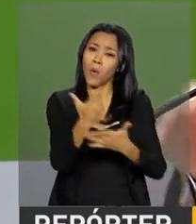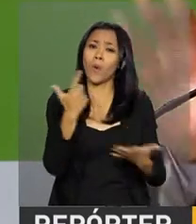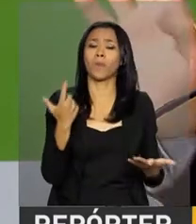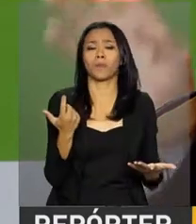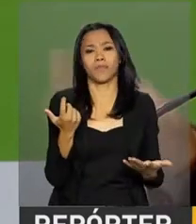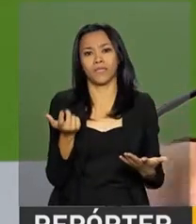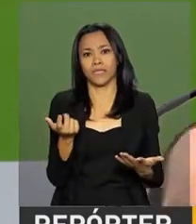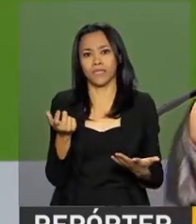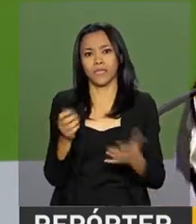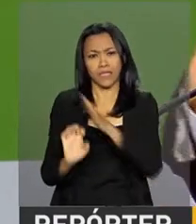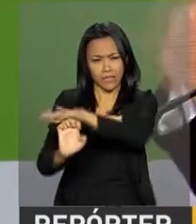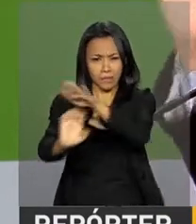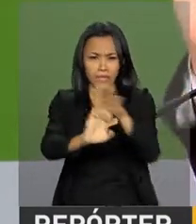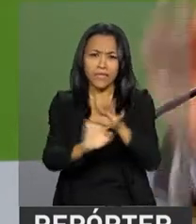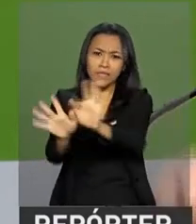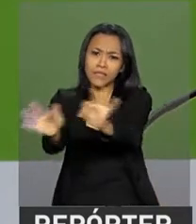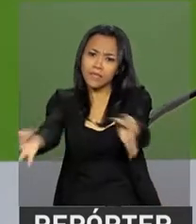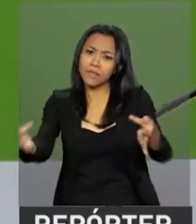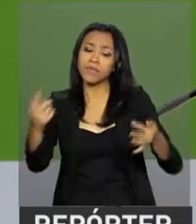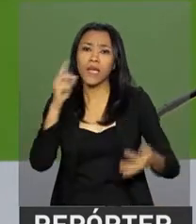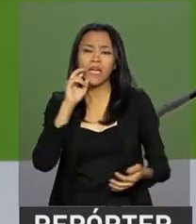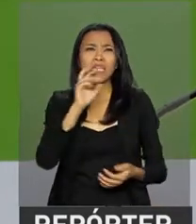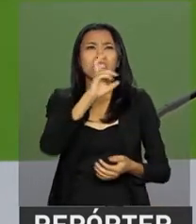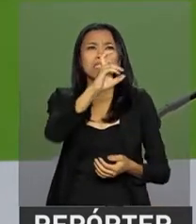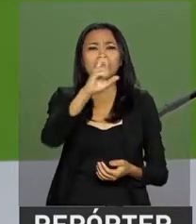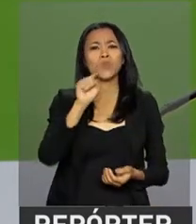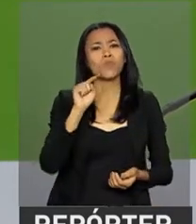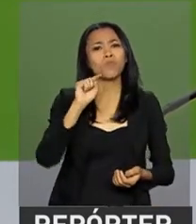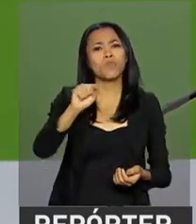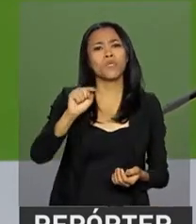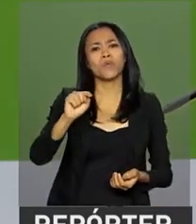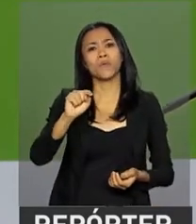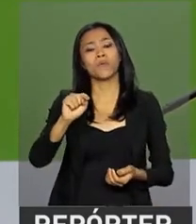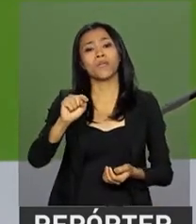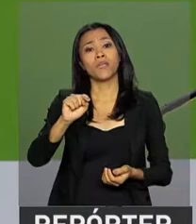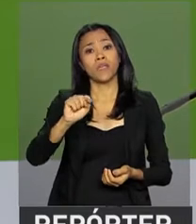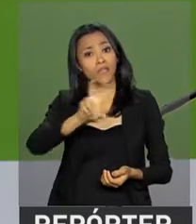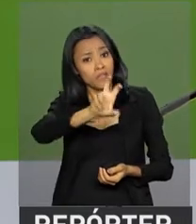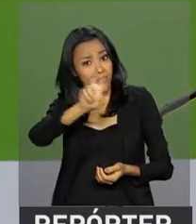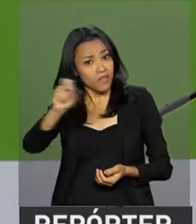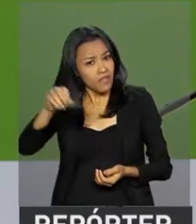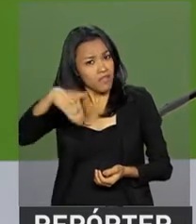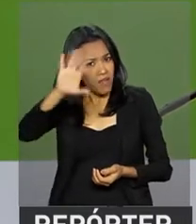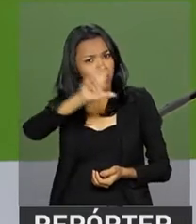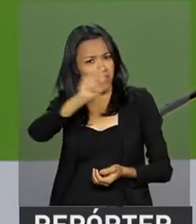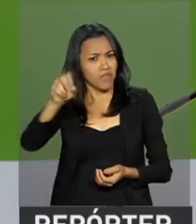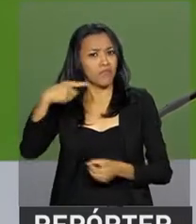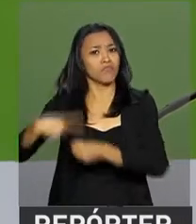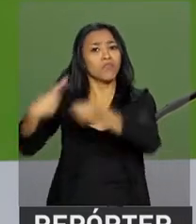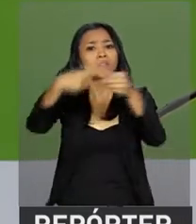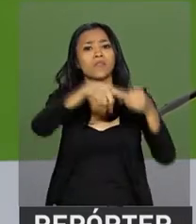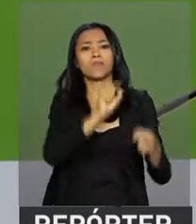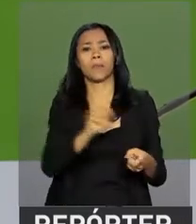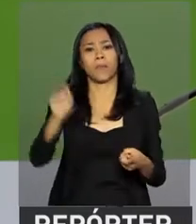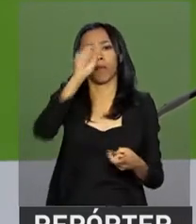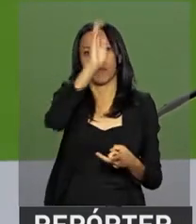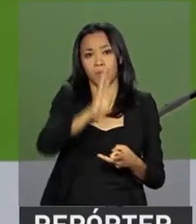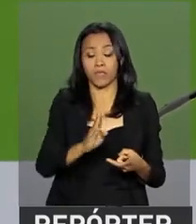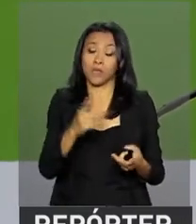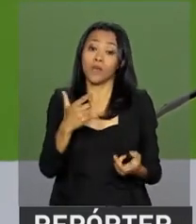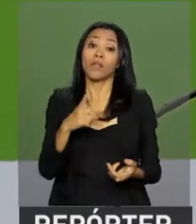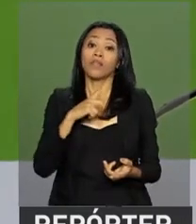nos 5.500 e tantos municípios brasileiros. Se nós encontrarmos médias e